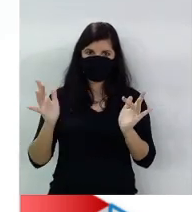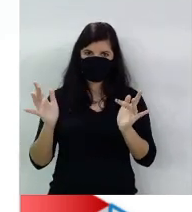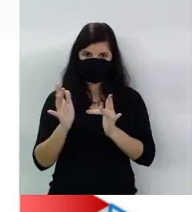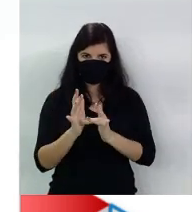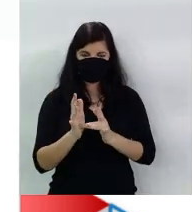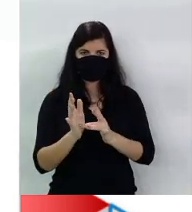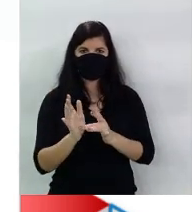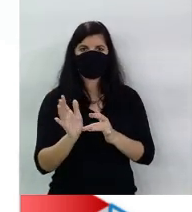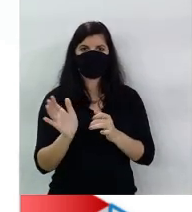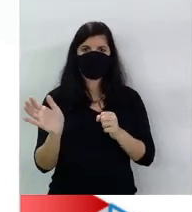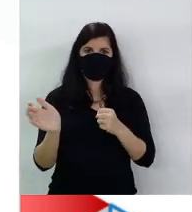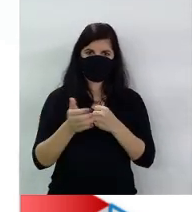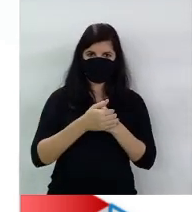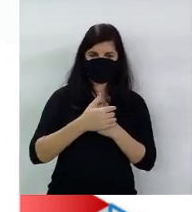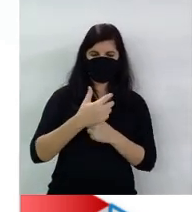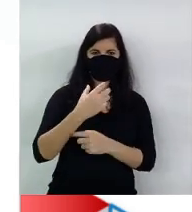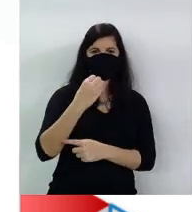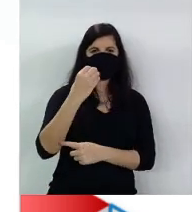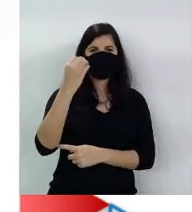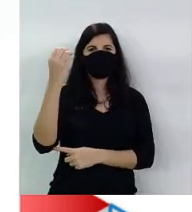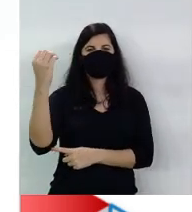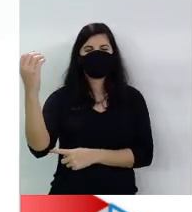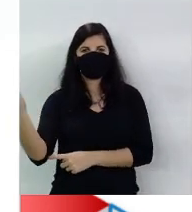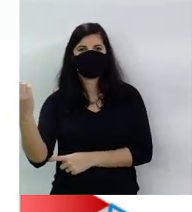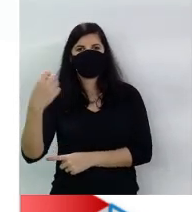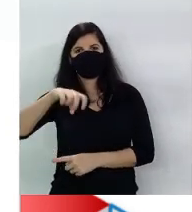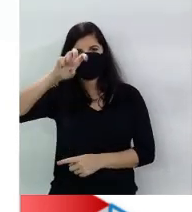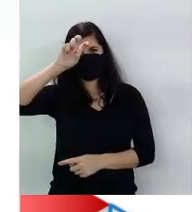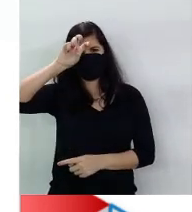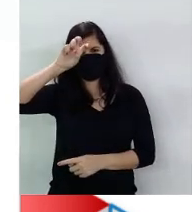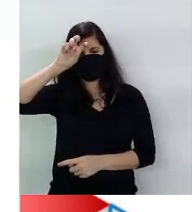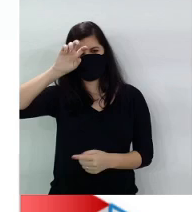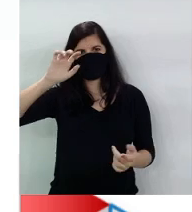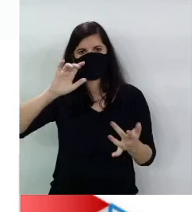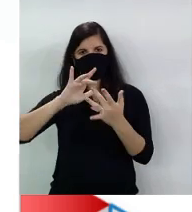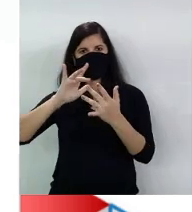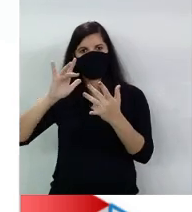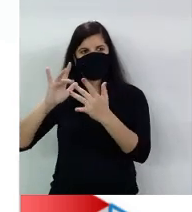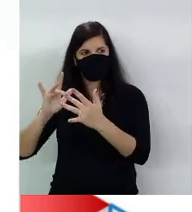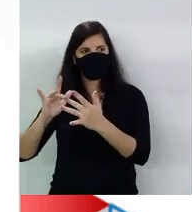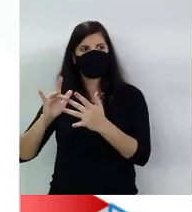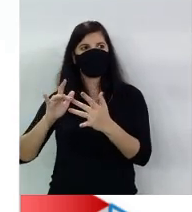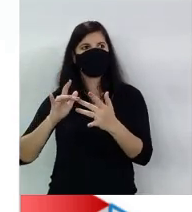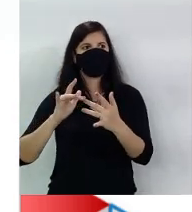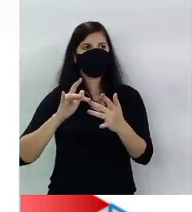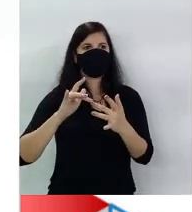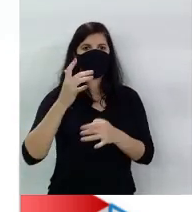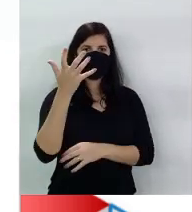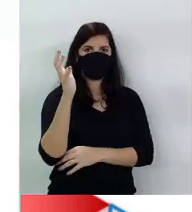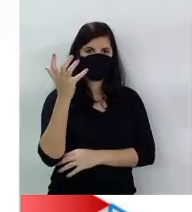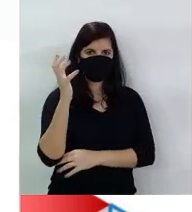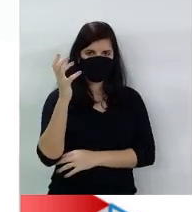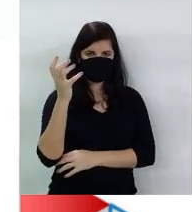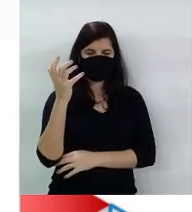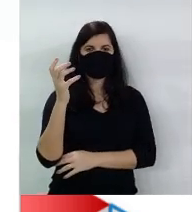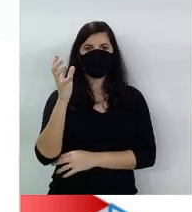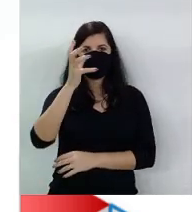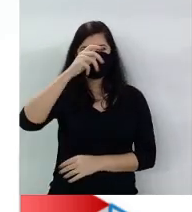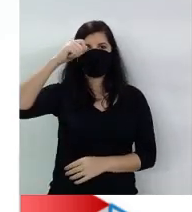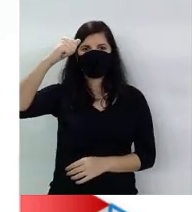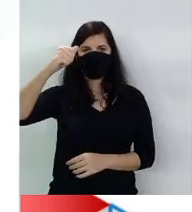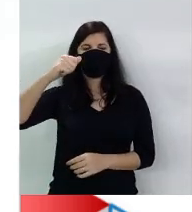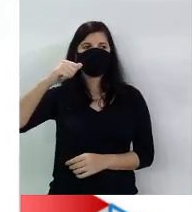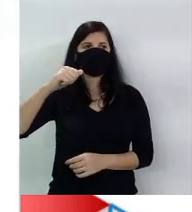este fugia para o Egito. Ao encontrar em contato com o pé do Salvador, a